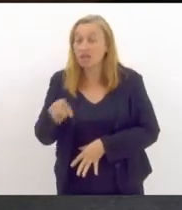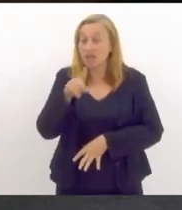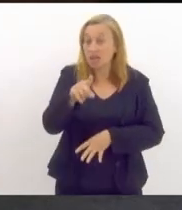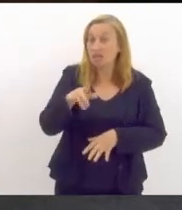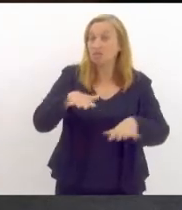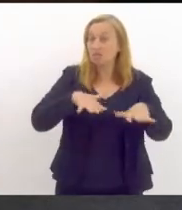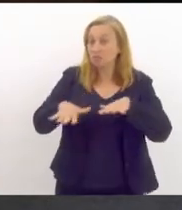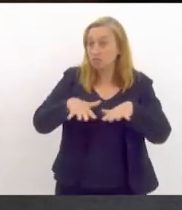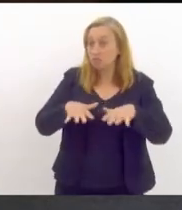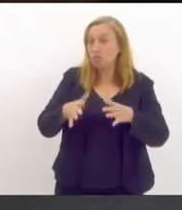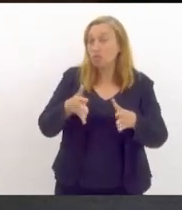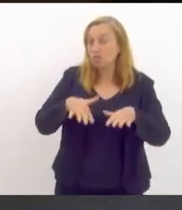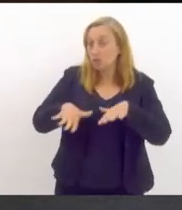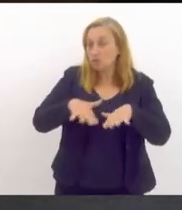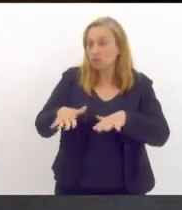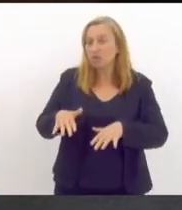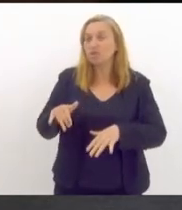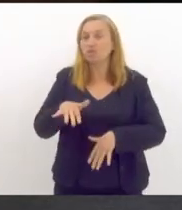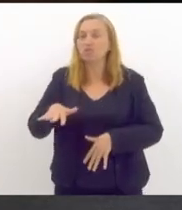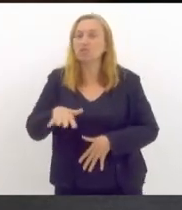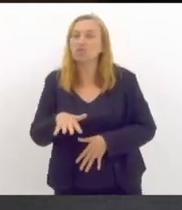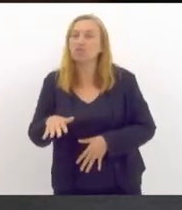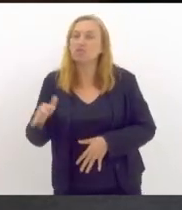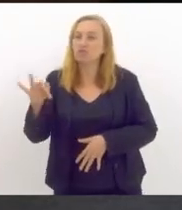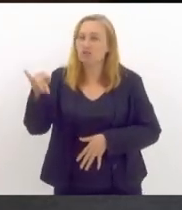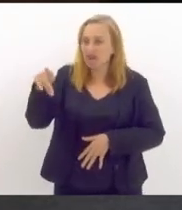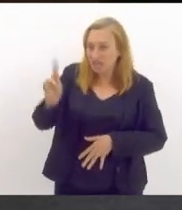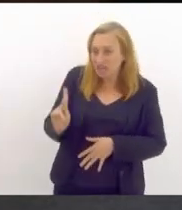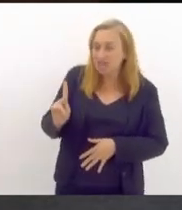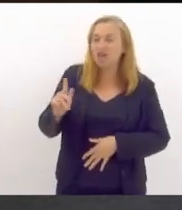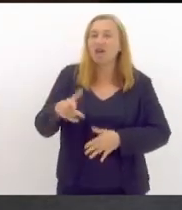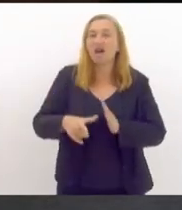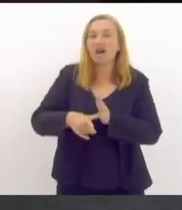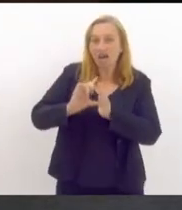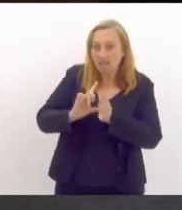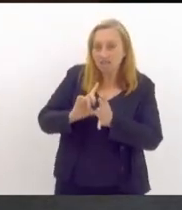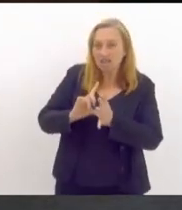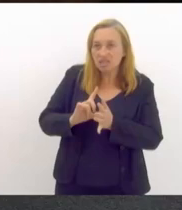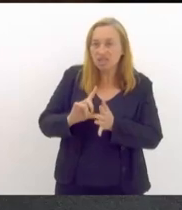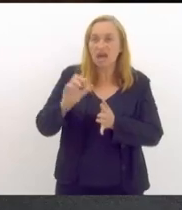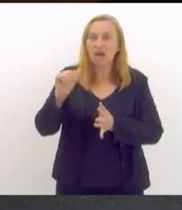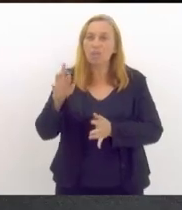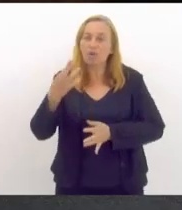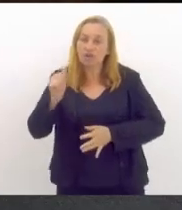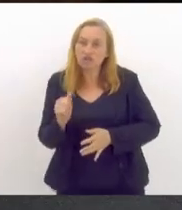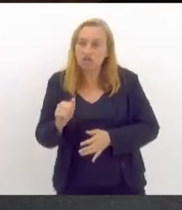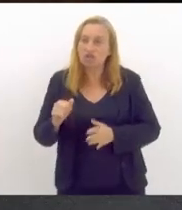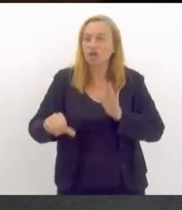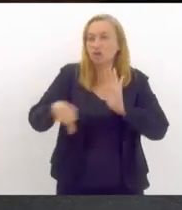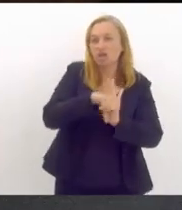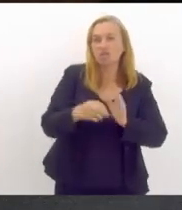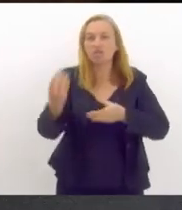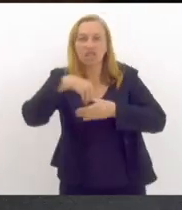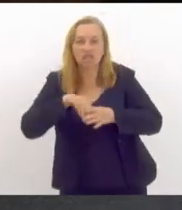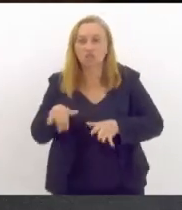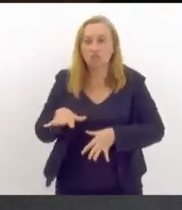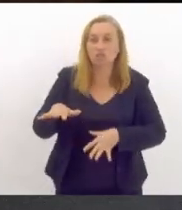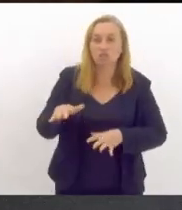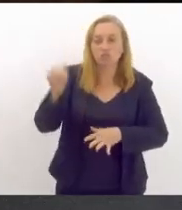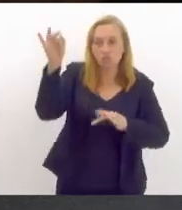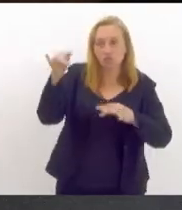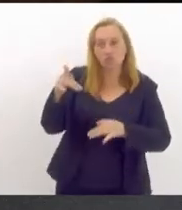Movimento Funk antes de proibidão antes de apologia ao crime dentro do funk e aí todos